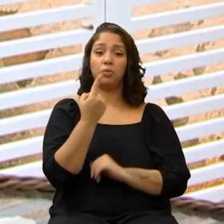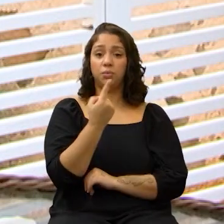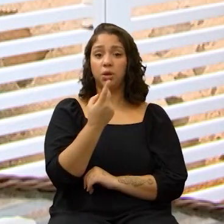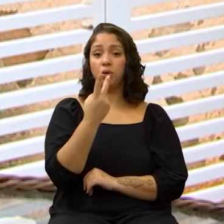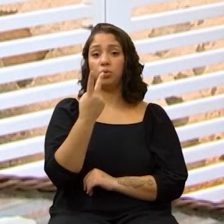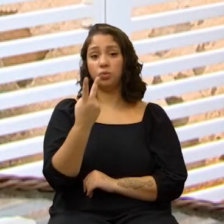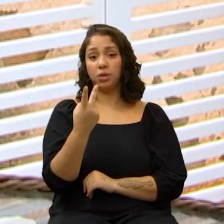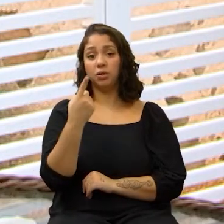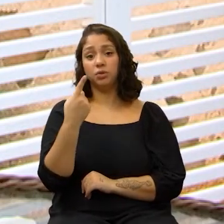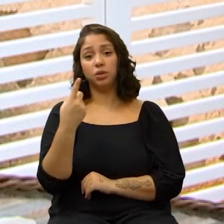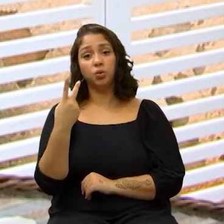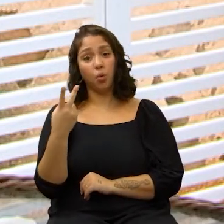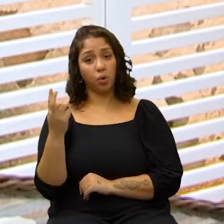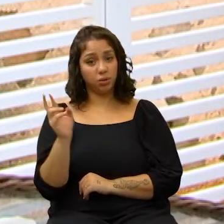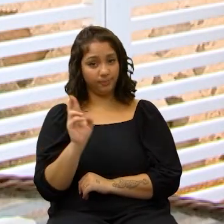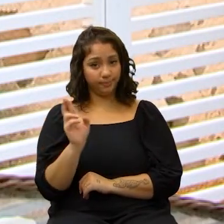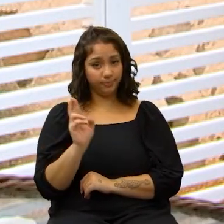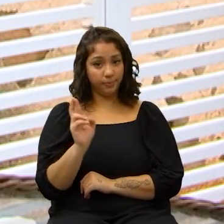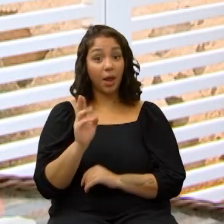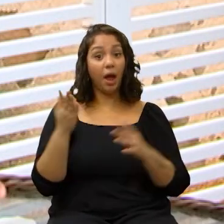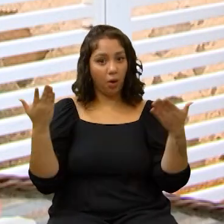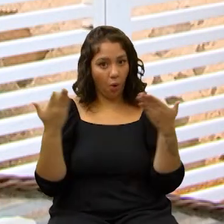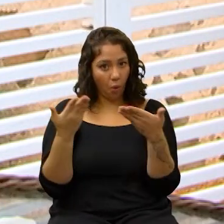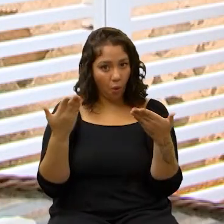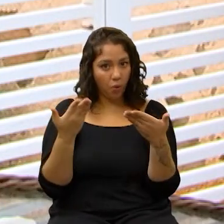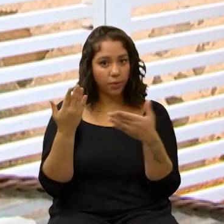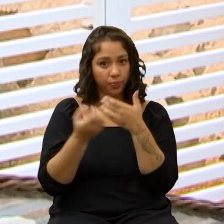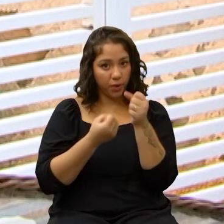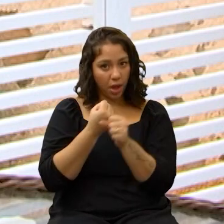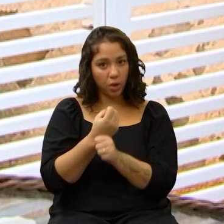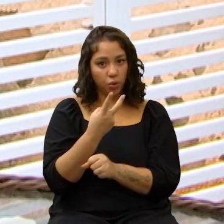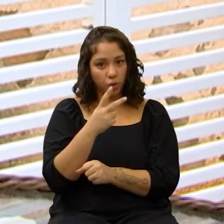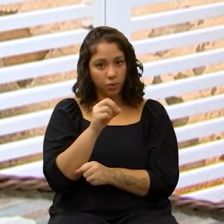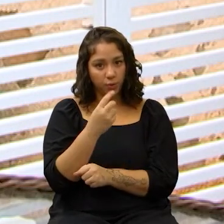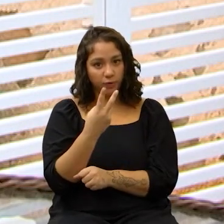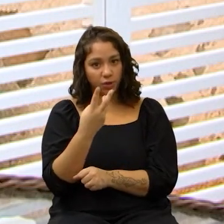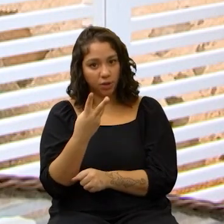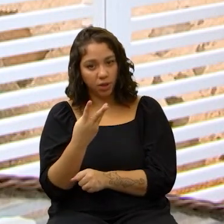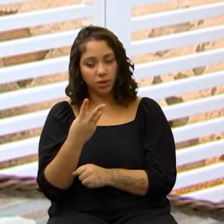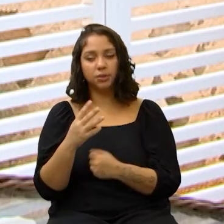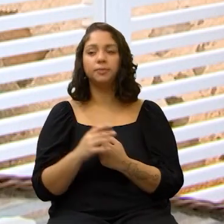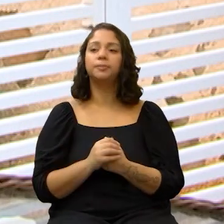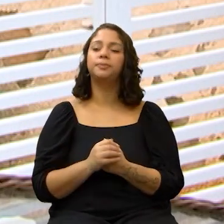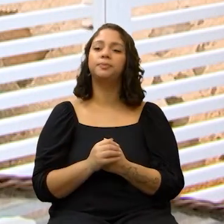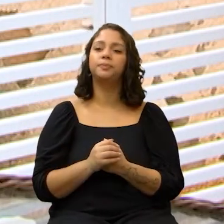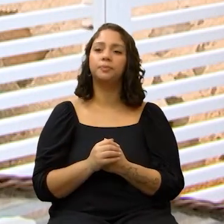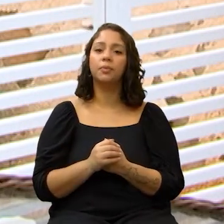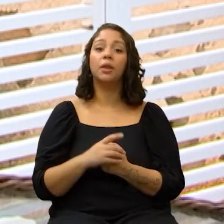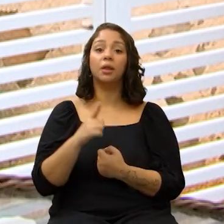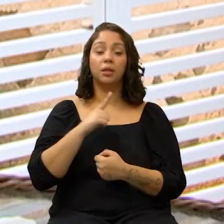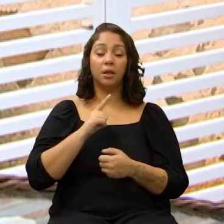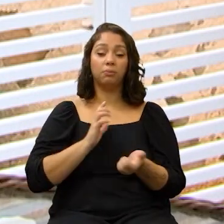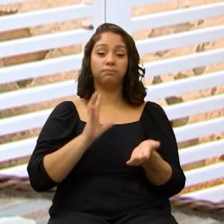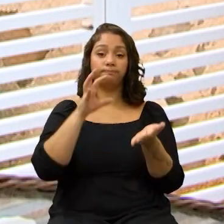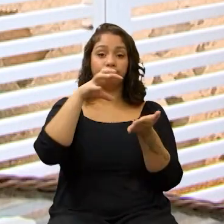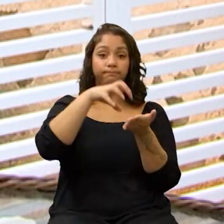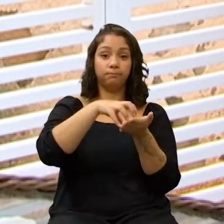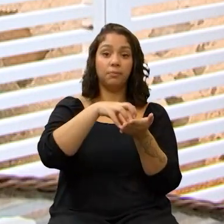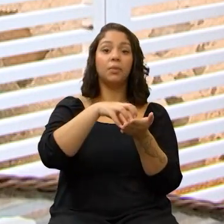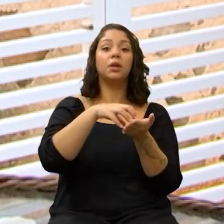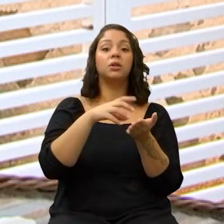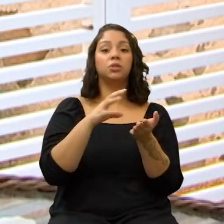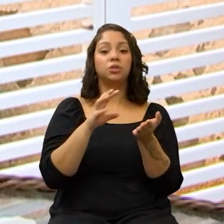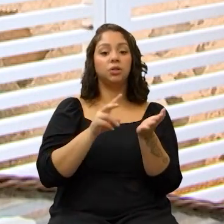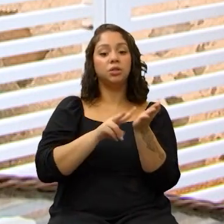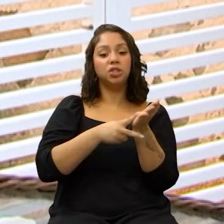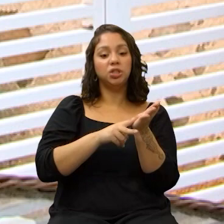R$ 1.212 agora, para 2023. O DIEESE, que é o Departamento